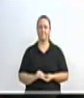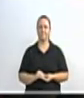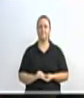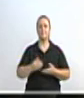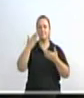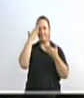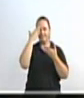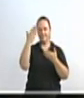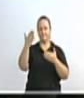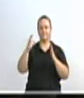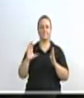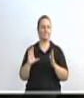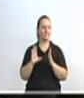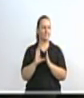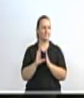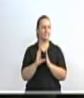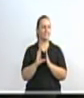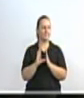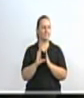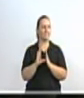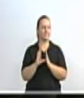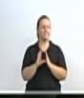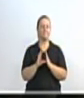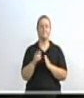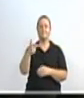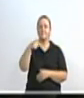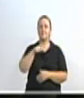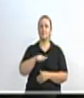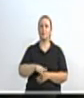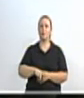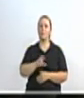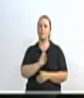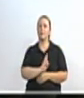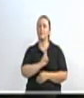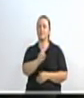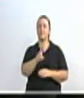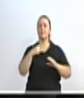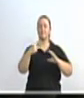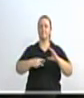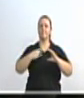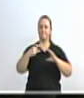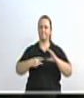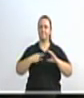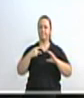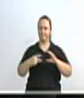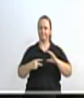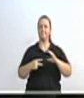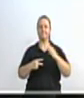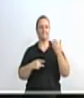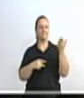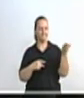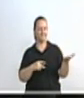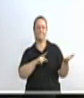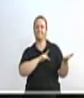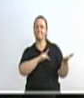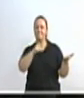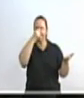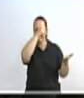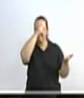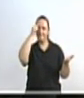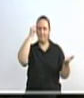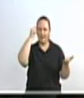Obrigado, vereador Caminha. Eu quero, novamente, em nome da Câmara Municipal, da pessoa do senhor presidente Marcos da